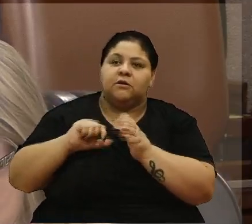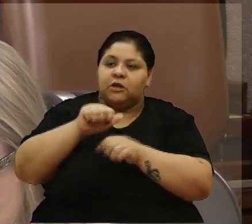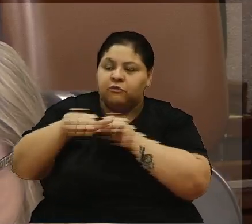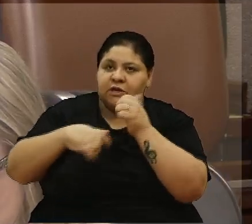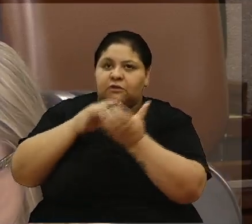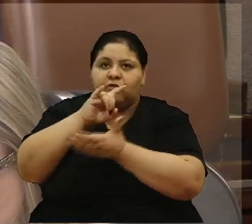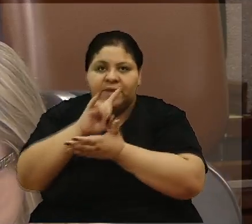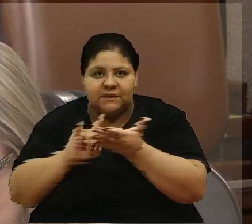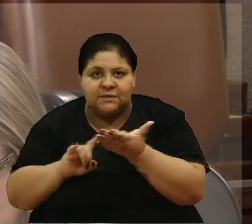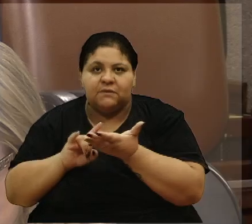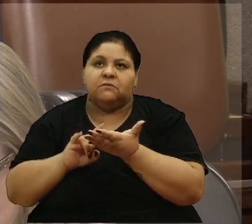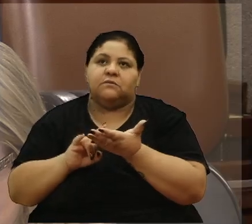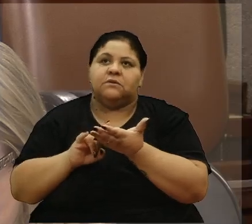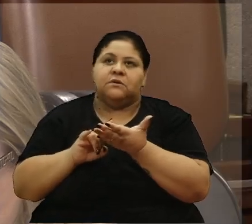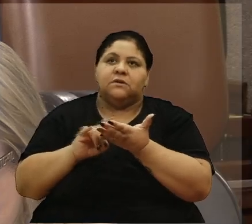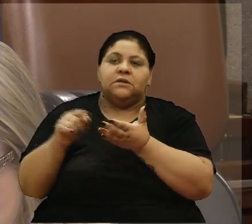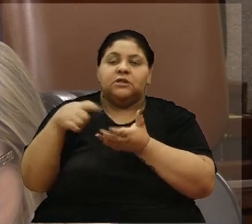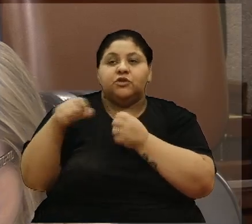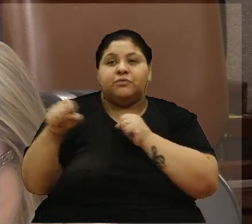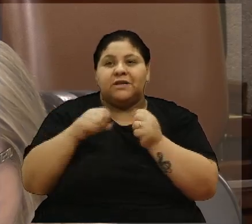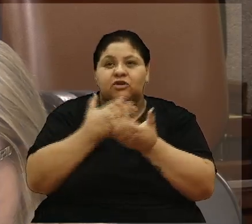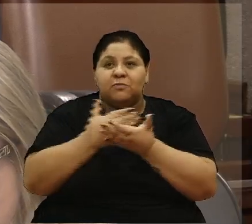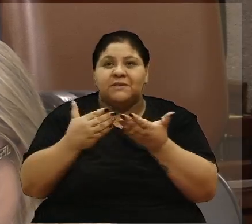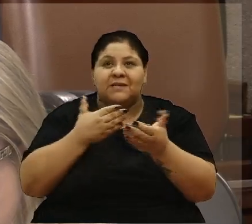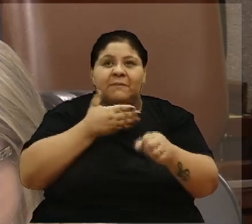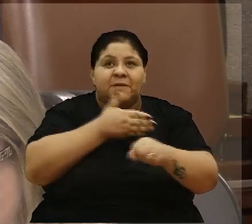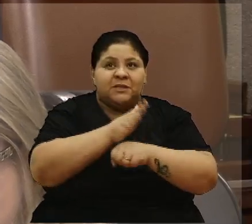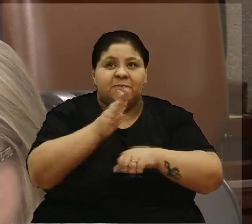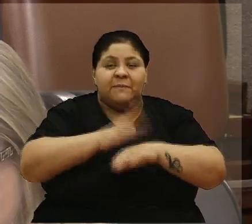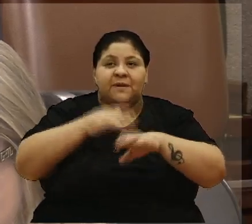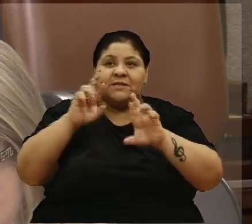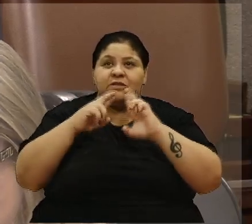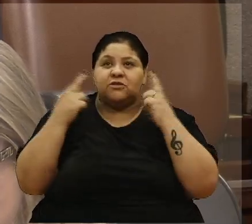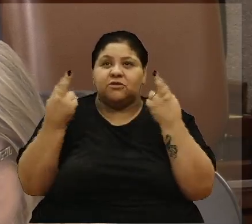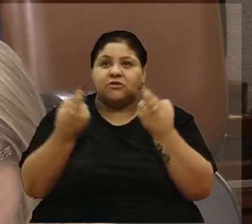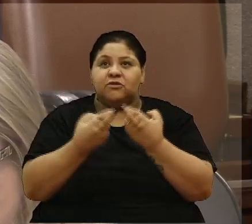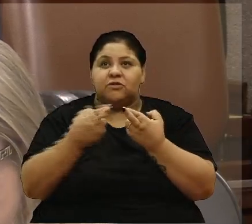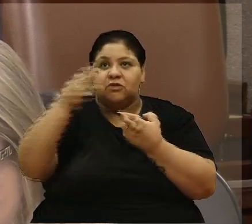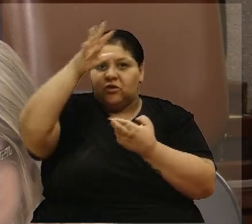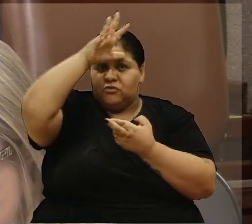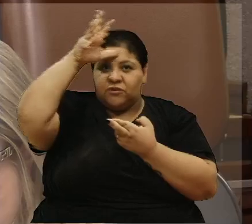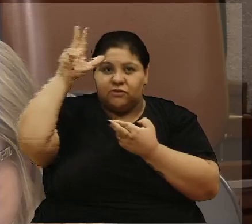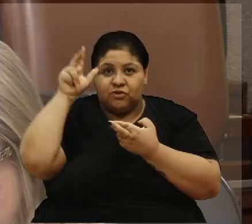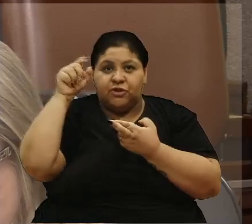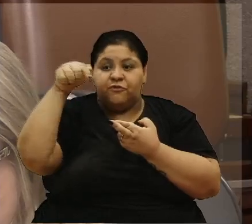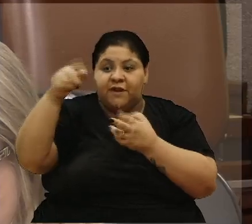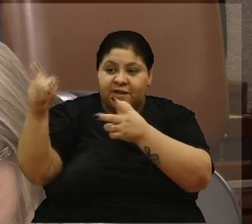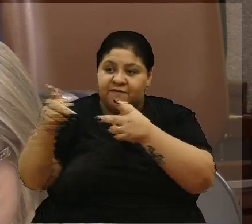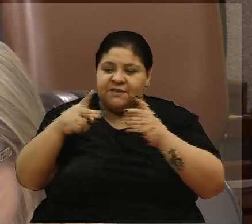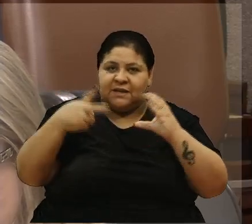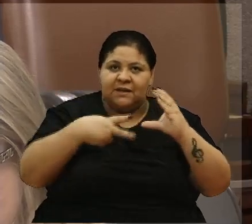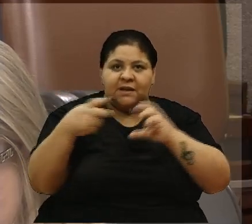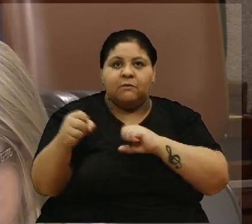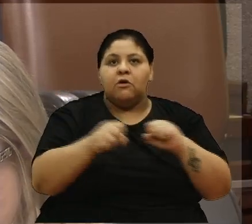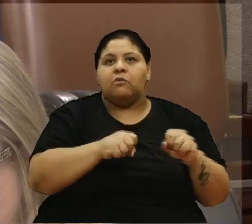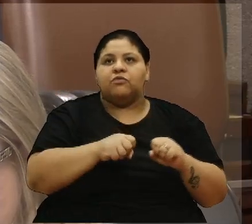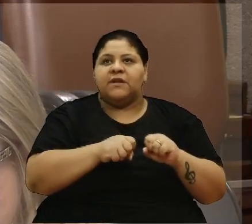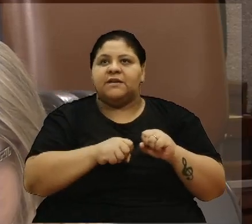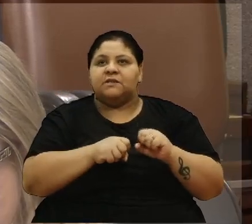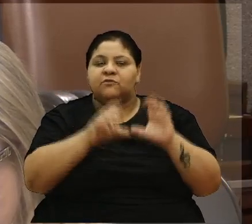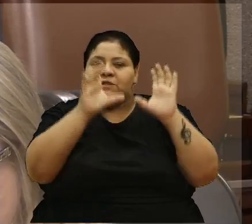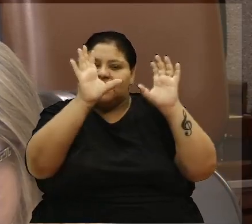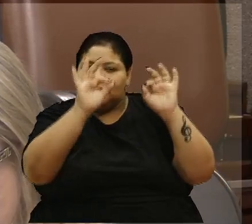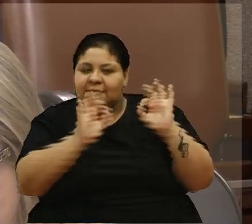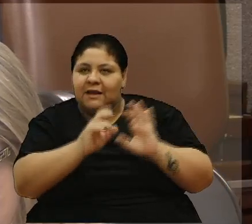pauta. Então, se a gente pudesse começar a participar mais das reuniões, quando o Executivo vem na Câmara, para que a gente pudesse atentar aos